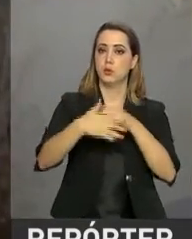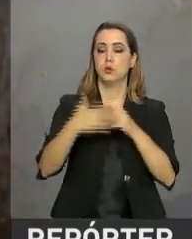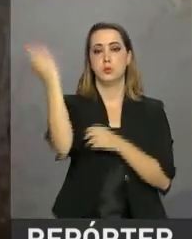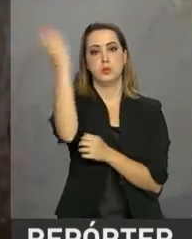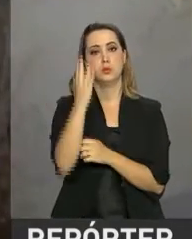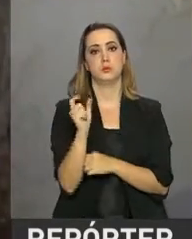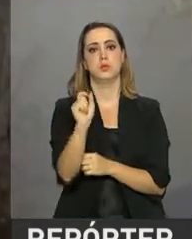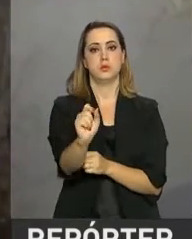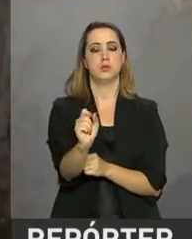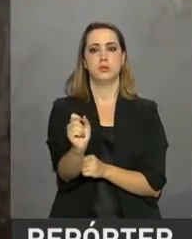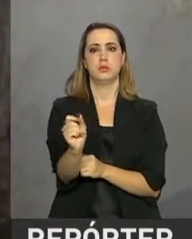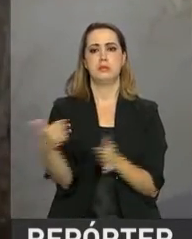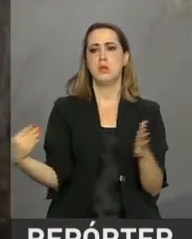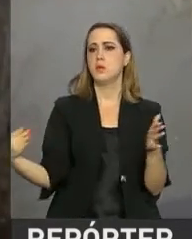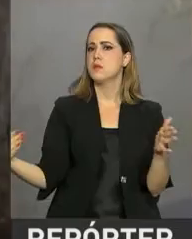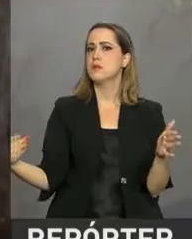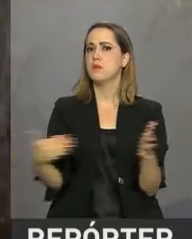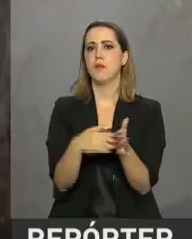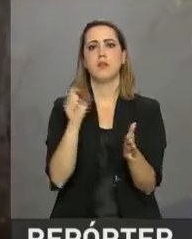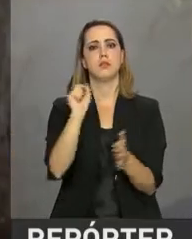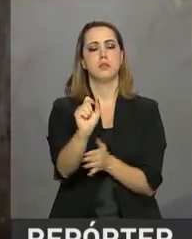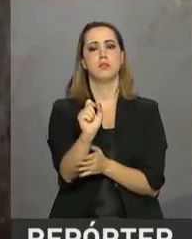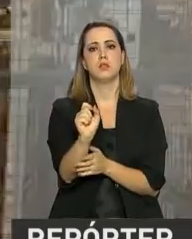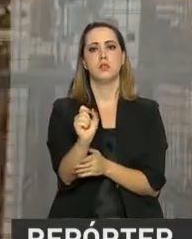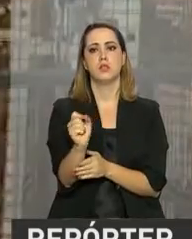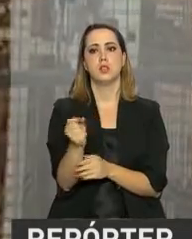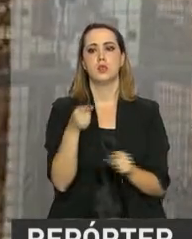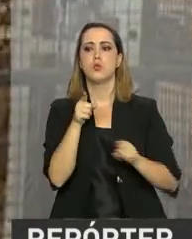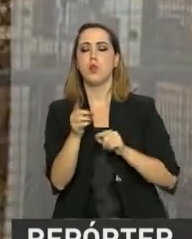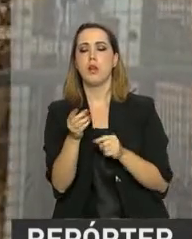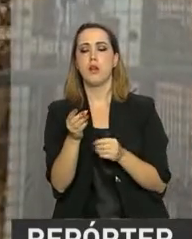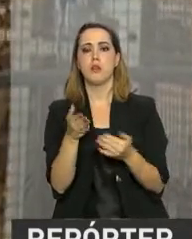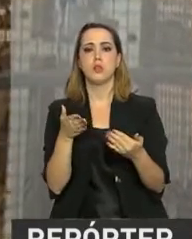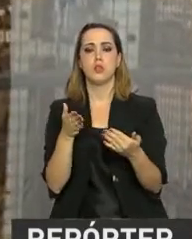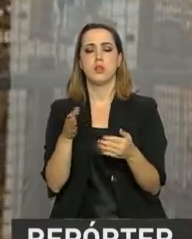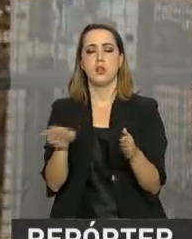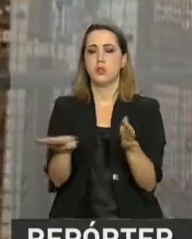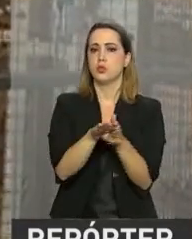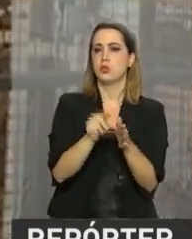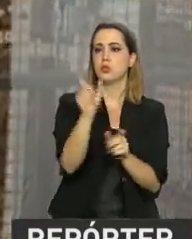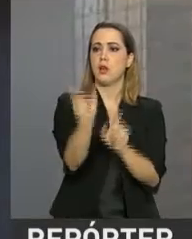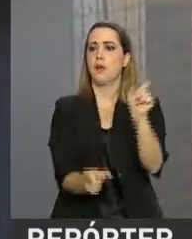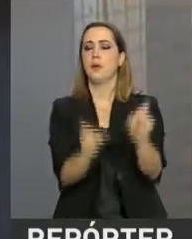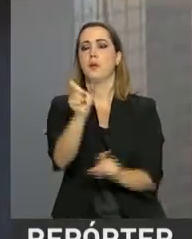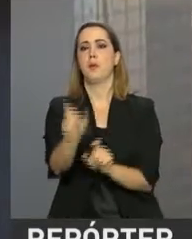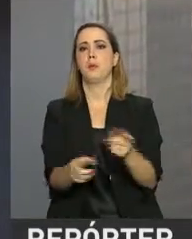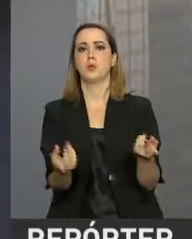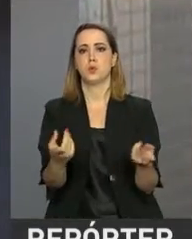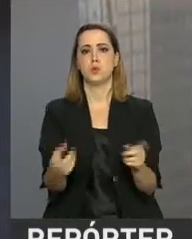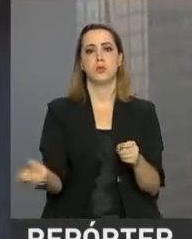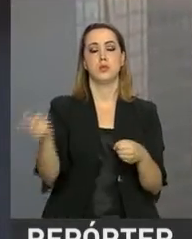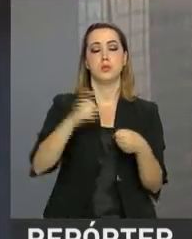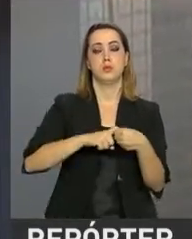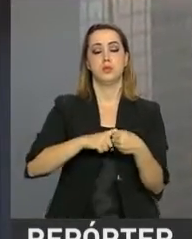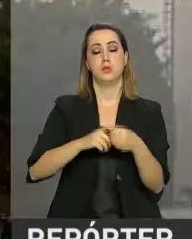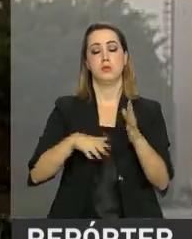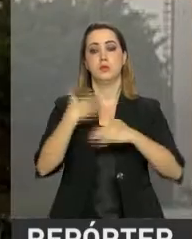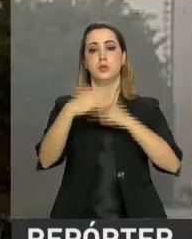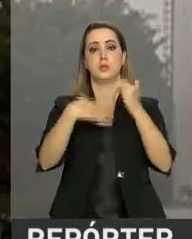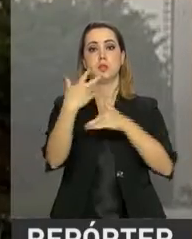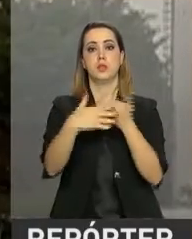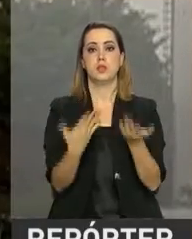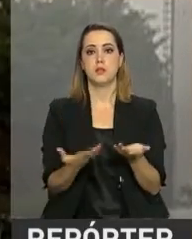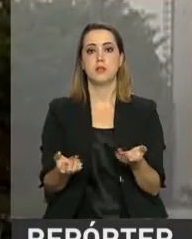Isto é que vai atingir ainda mais diretamente o cidadão comum. O Brasil vai voltar a crescer, criar empregos, a inflação vai